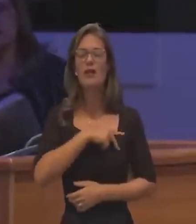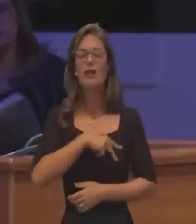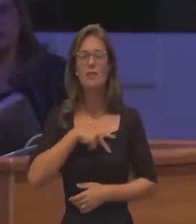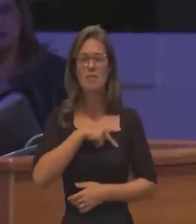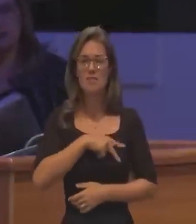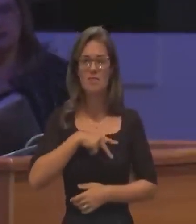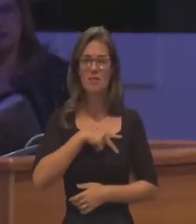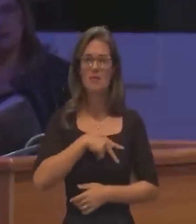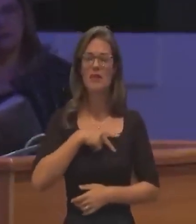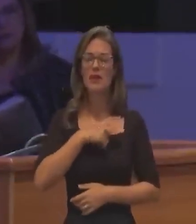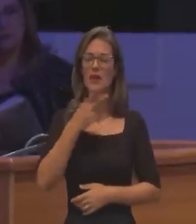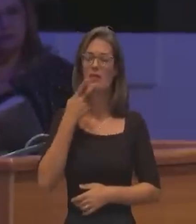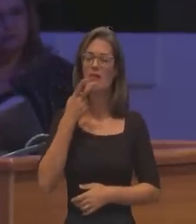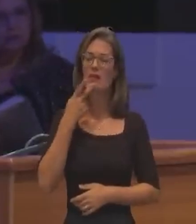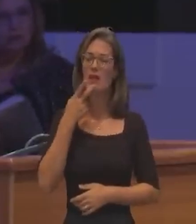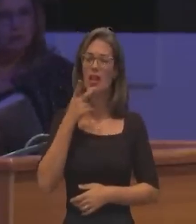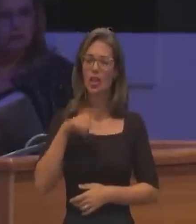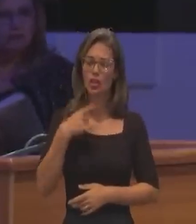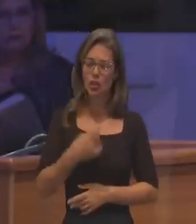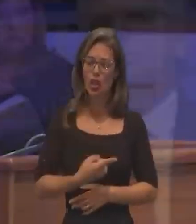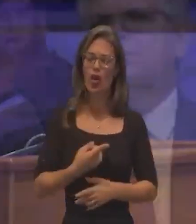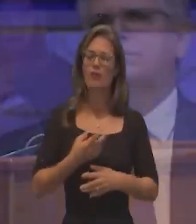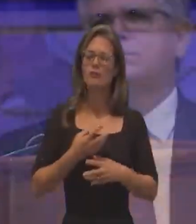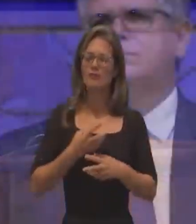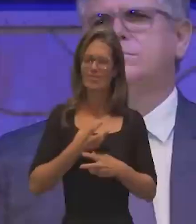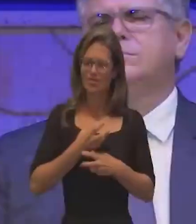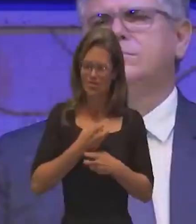isso ele diz: gememos,